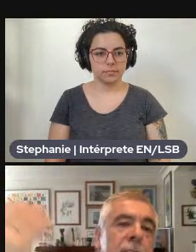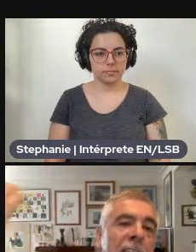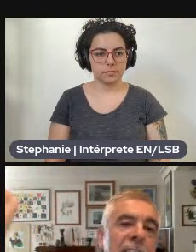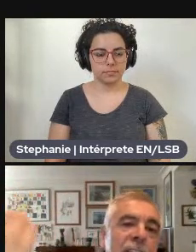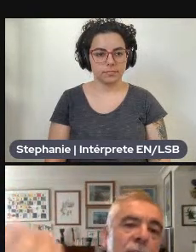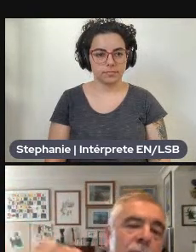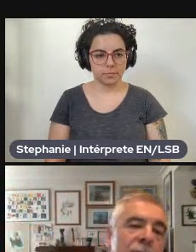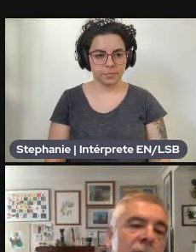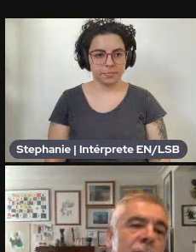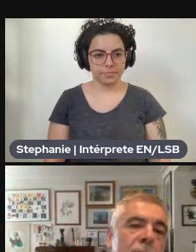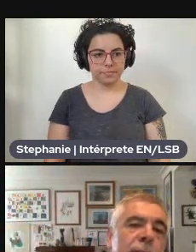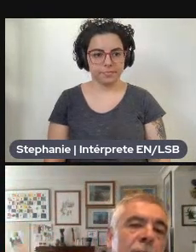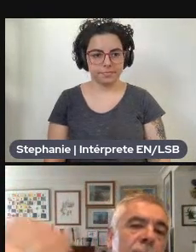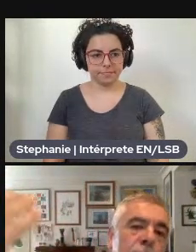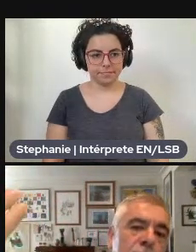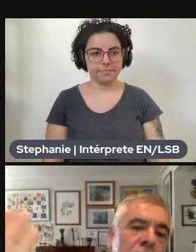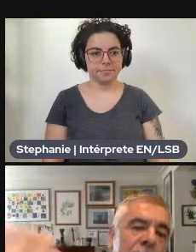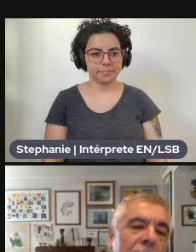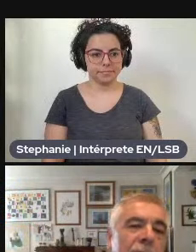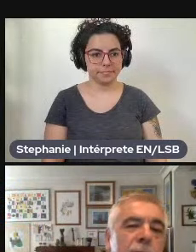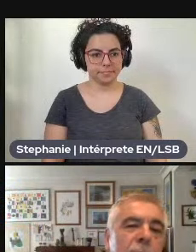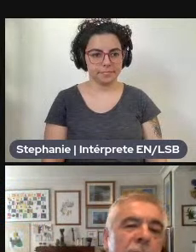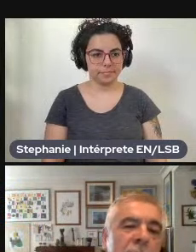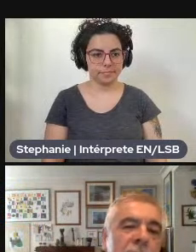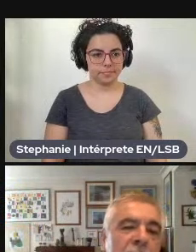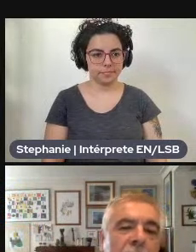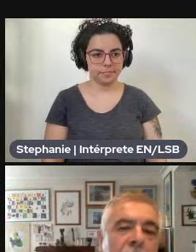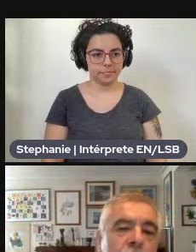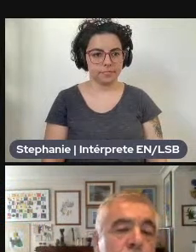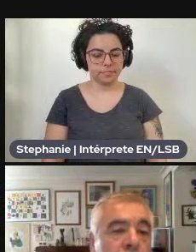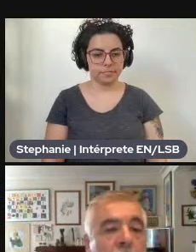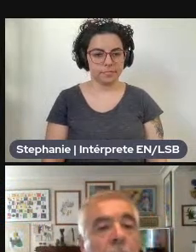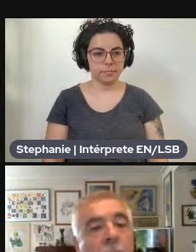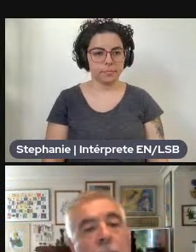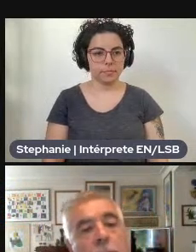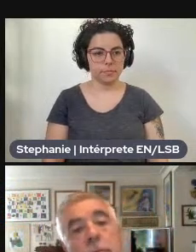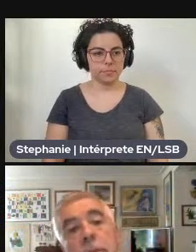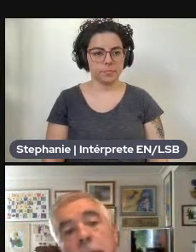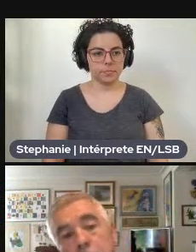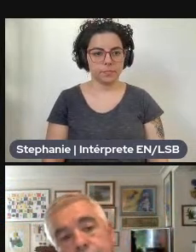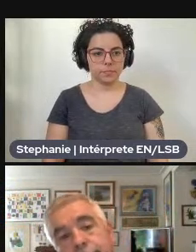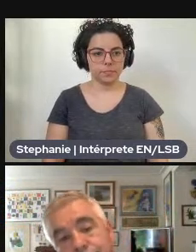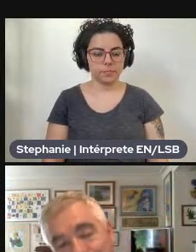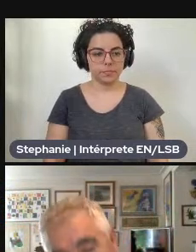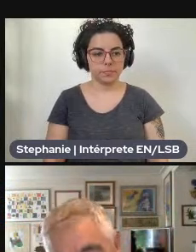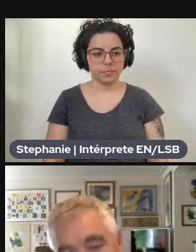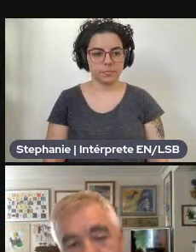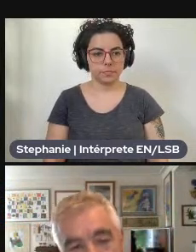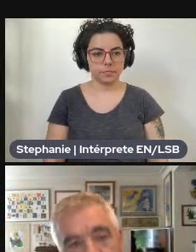Depois, nesse contínuo, vamos andando até chegarmos ao